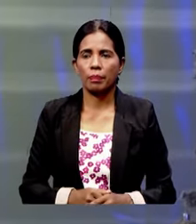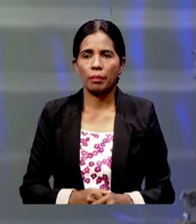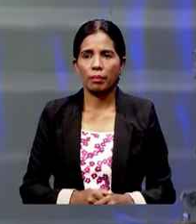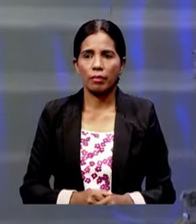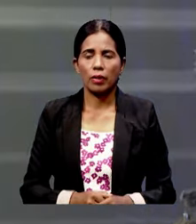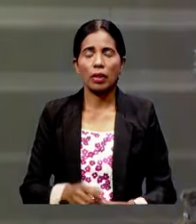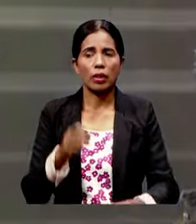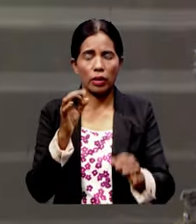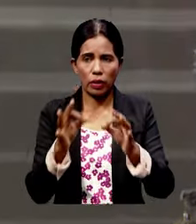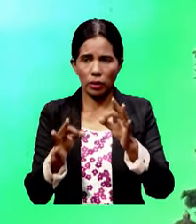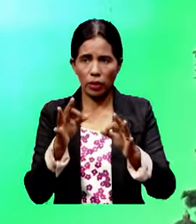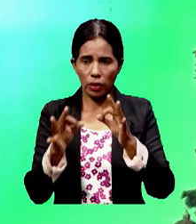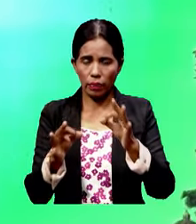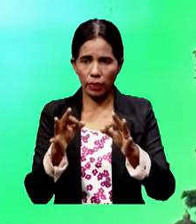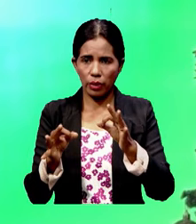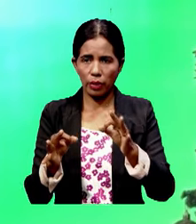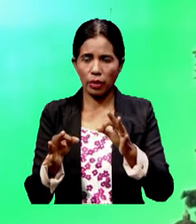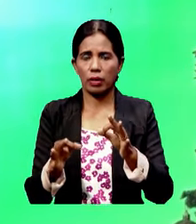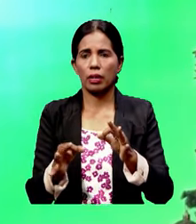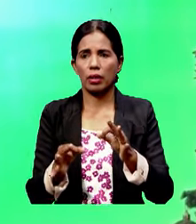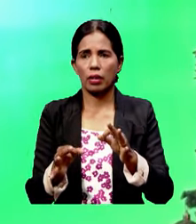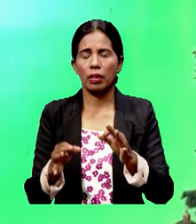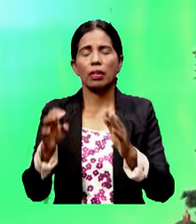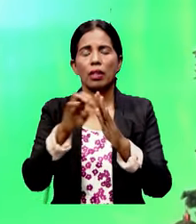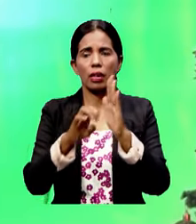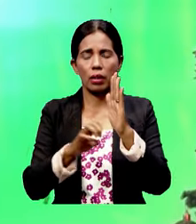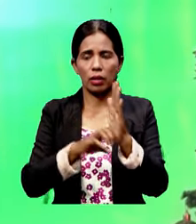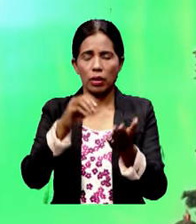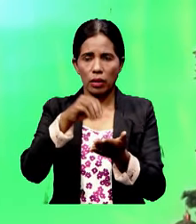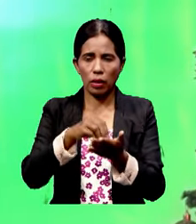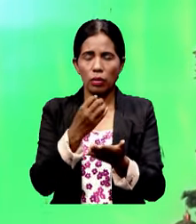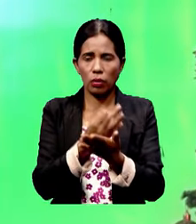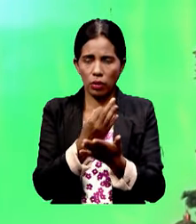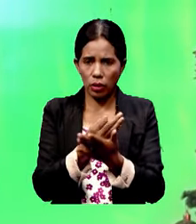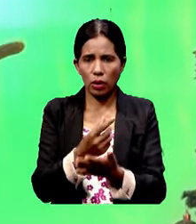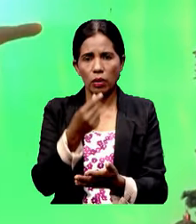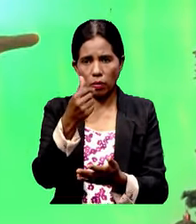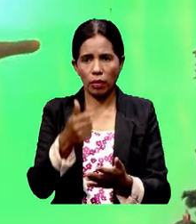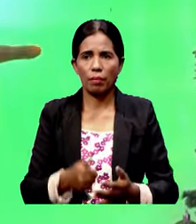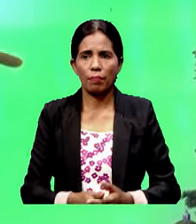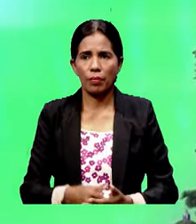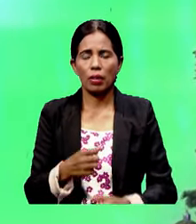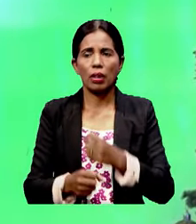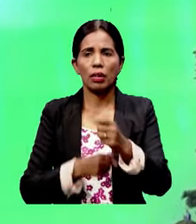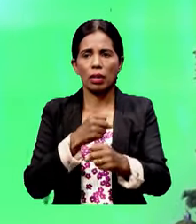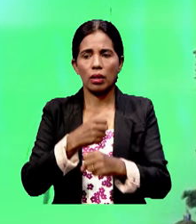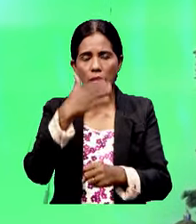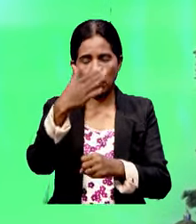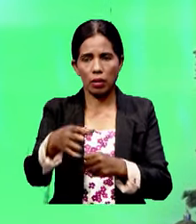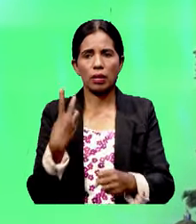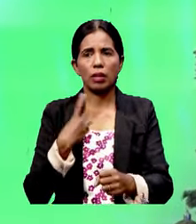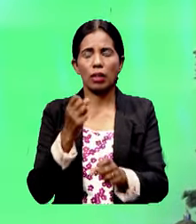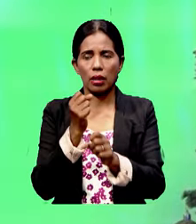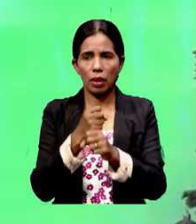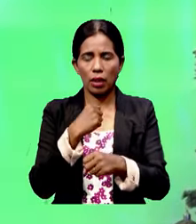se ita, se está do tau osan, e tu ande, tina mai né, de ting halo,